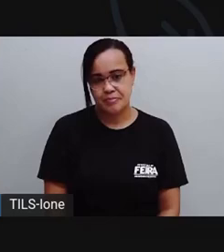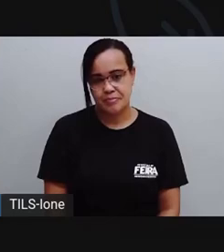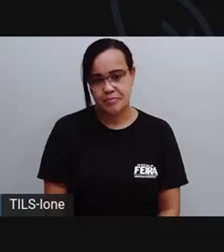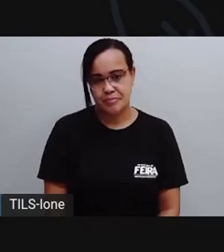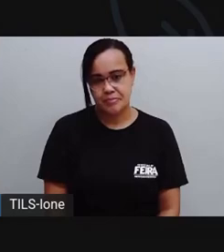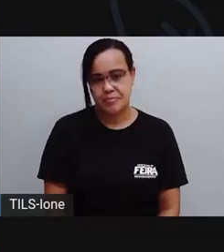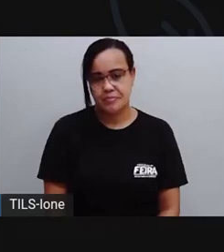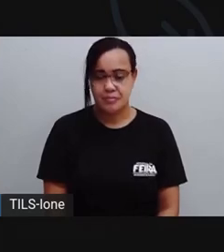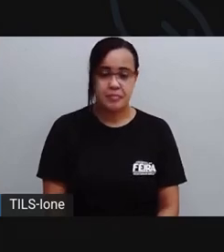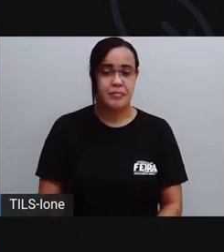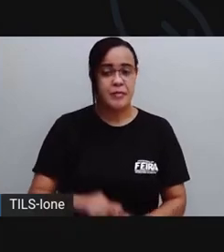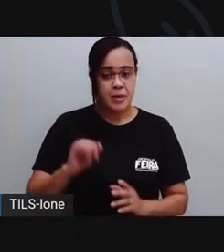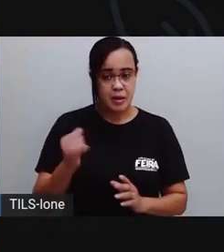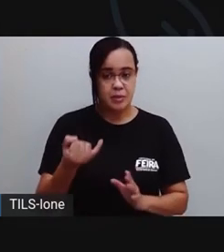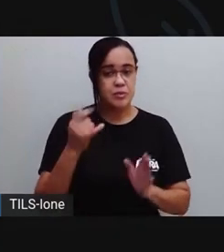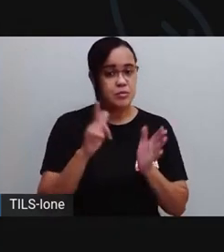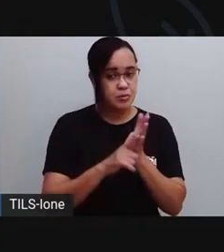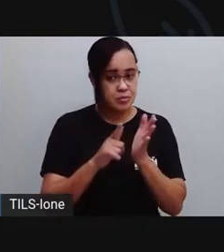ó.